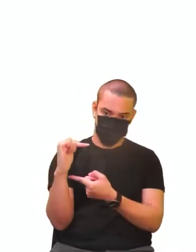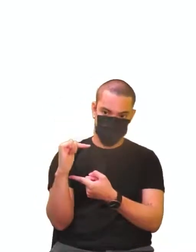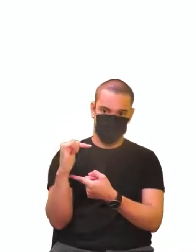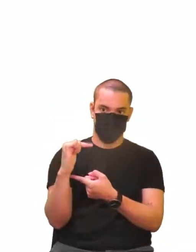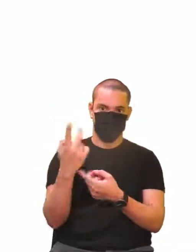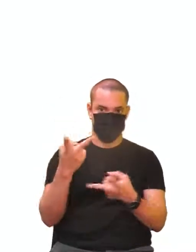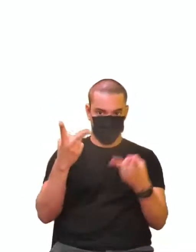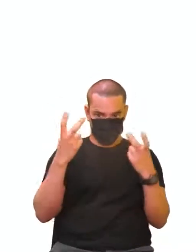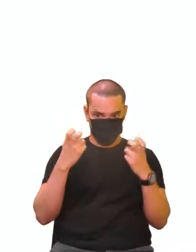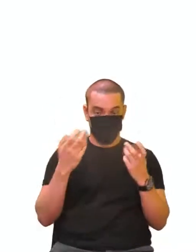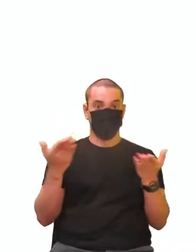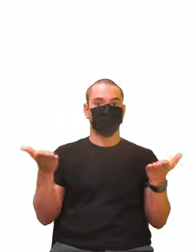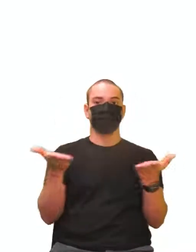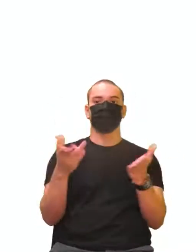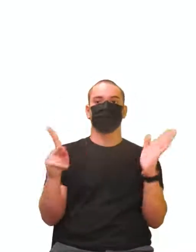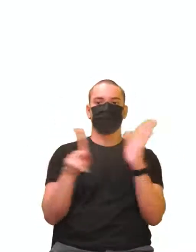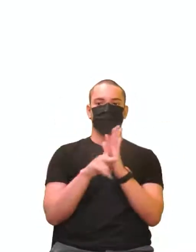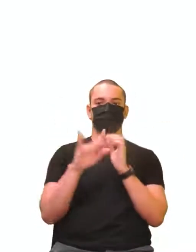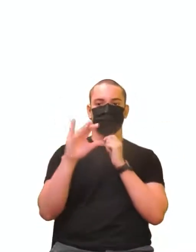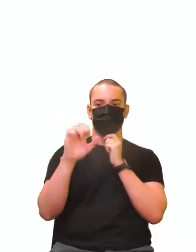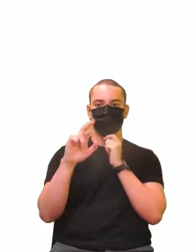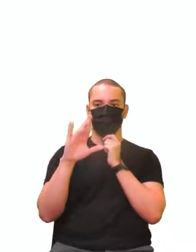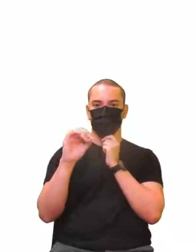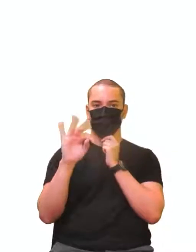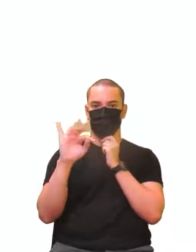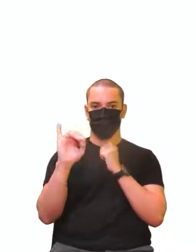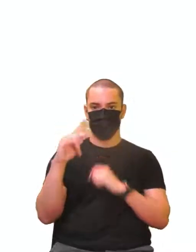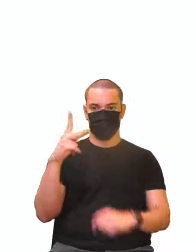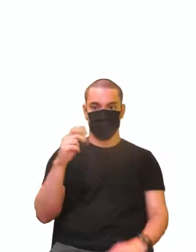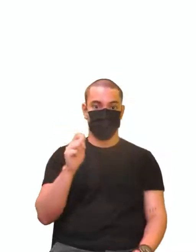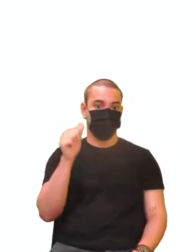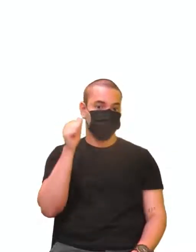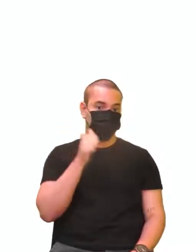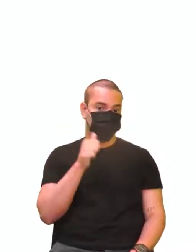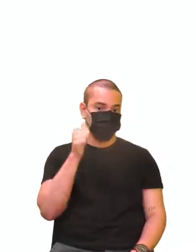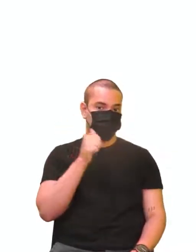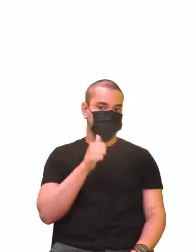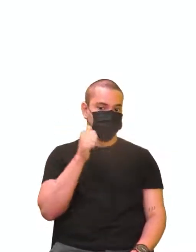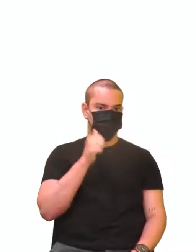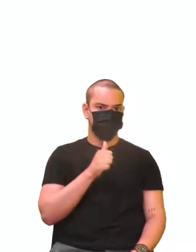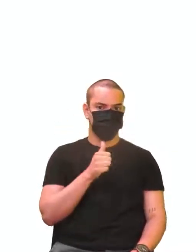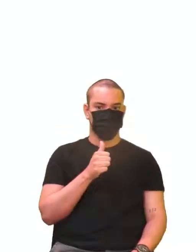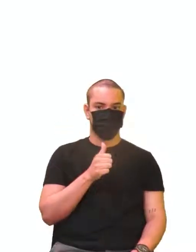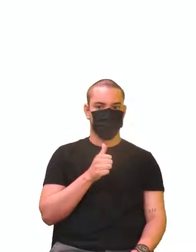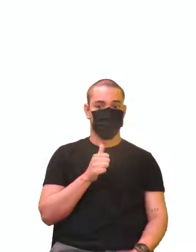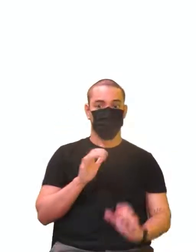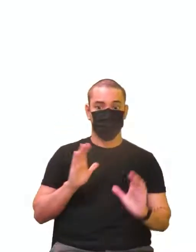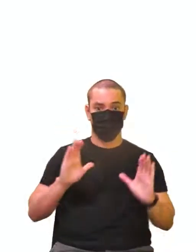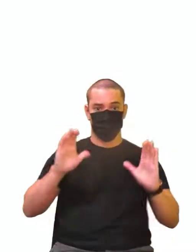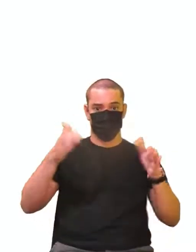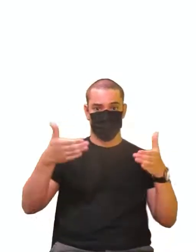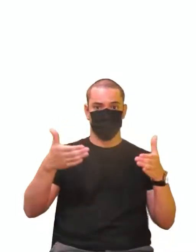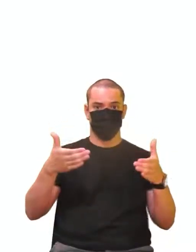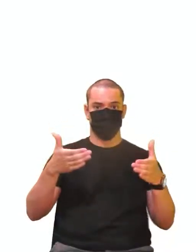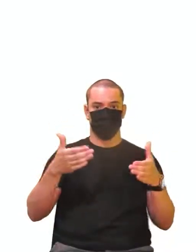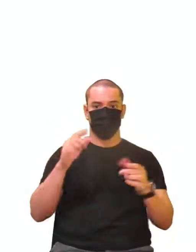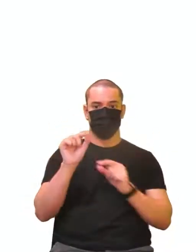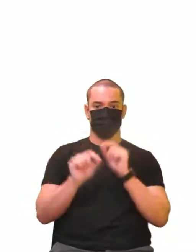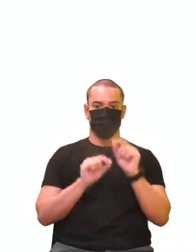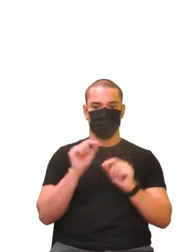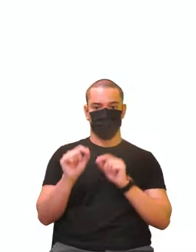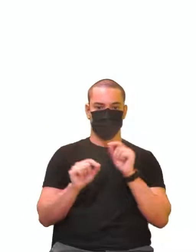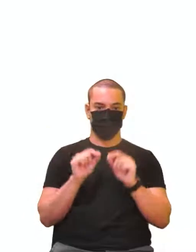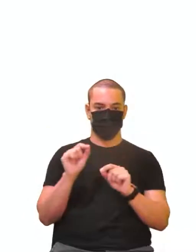agora para um cariótipo feminino. Olha lá, gente, olha, dá um foco aí, um close, prof, no